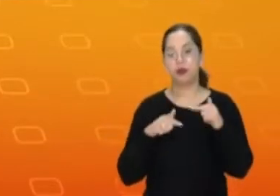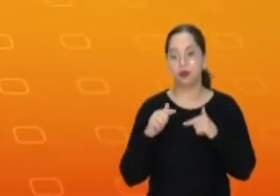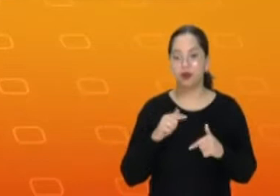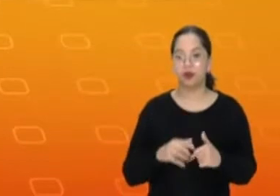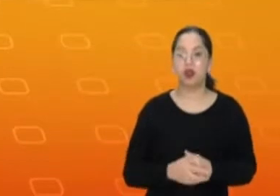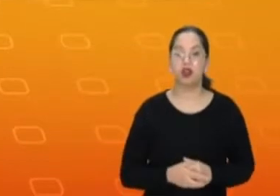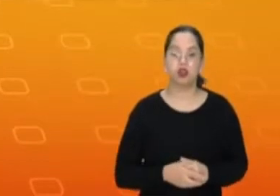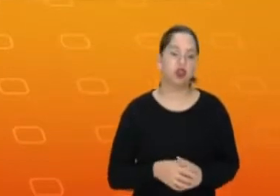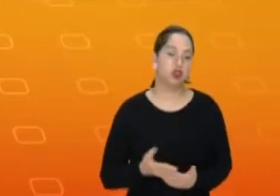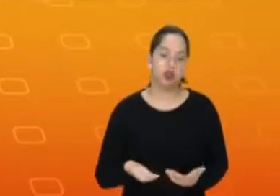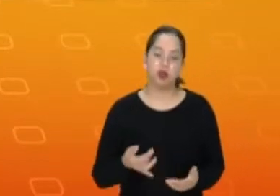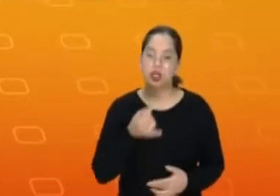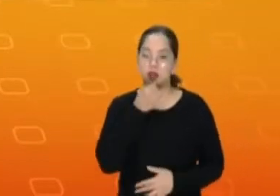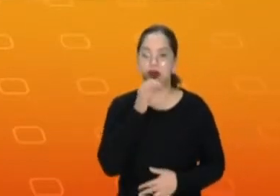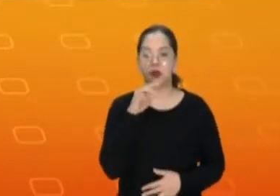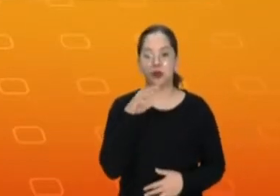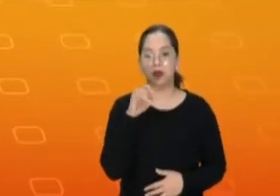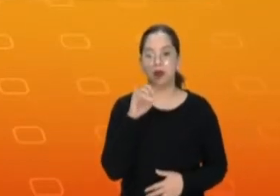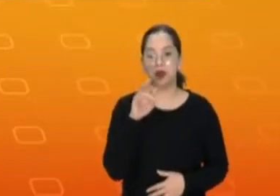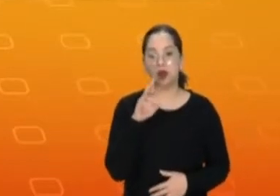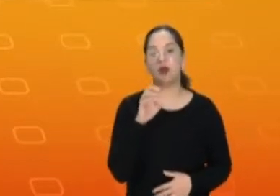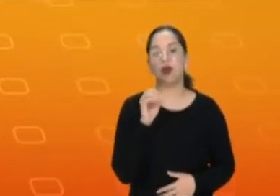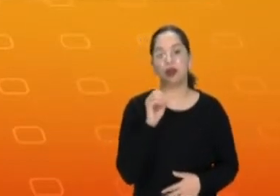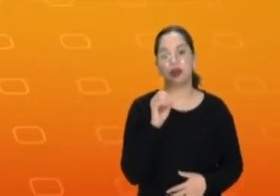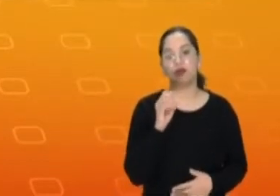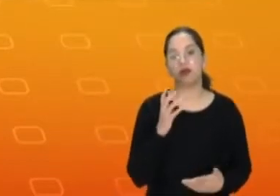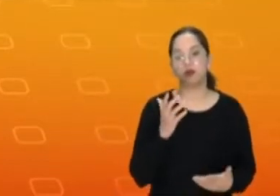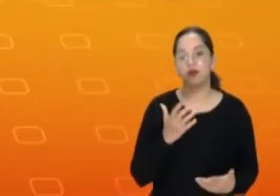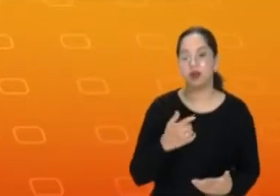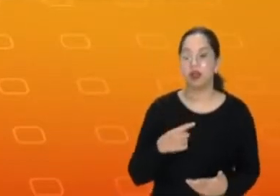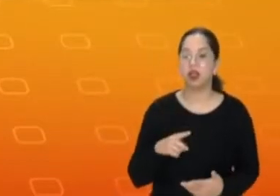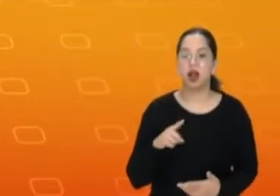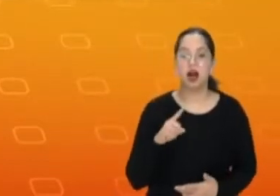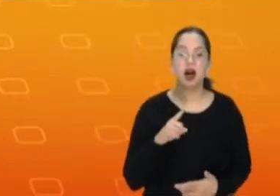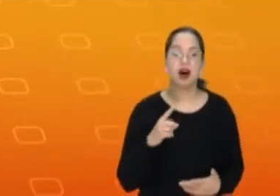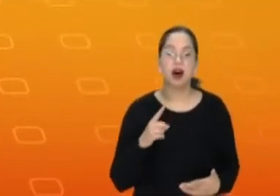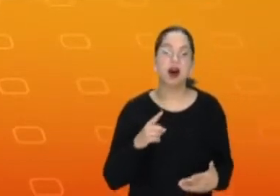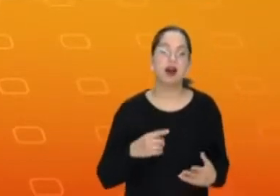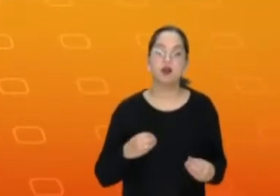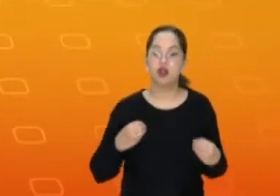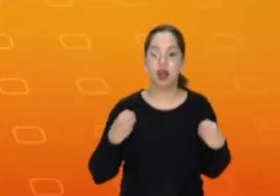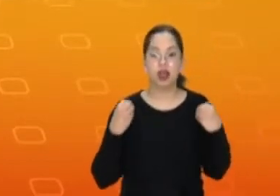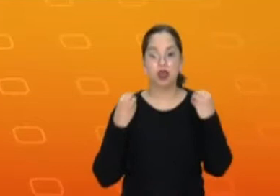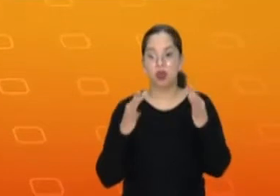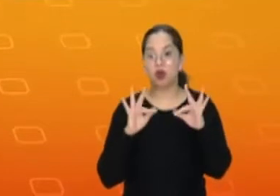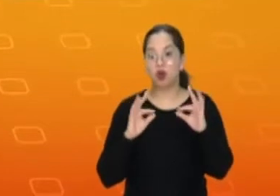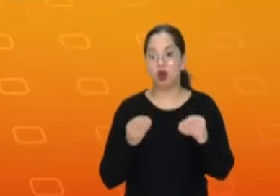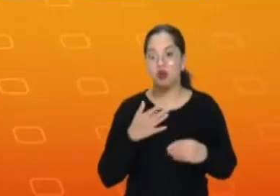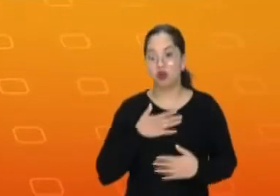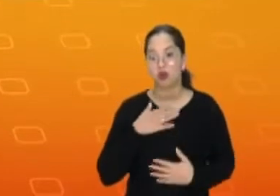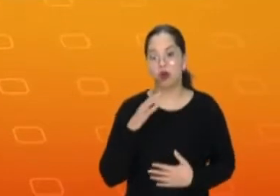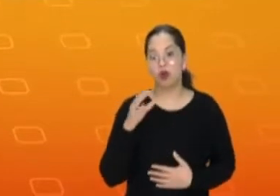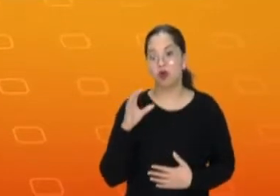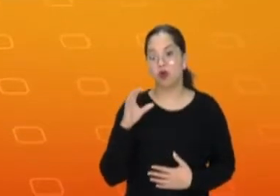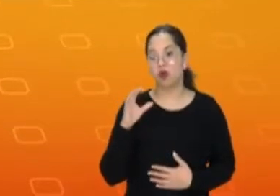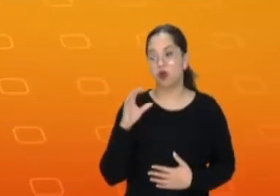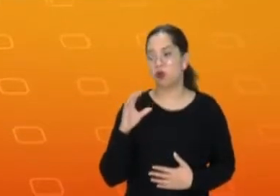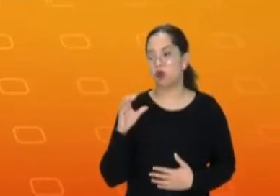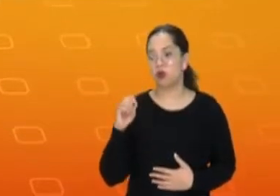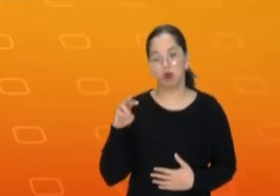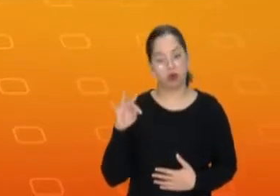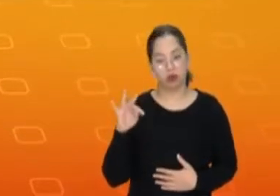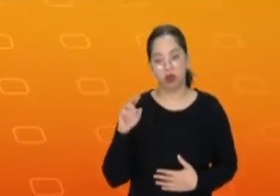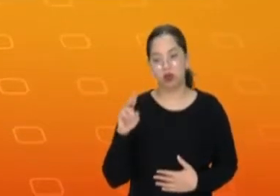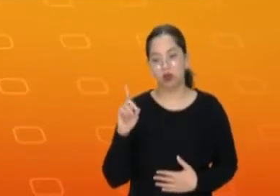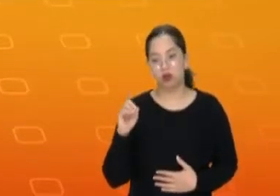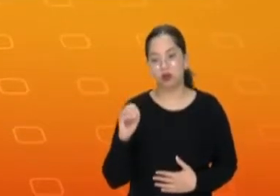microserviços, por exemplo, né? Então, esse é um dilema, né? Tá, beleza, eu vou jogar todo esse meu conteúdo ainda nessa questão